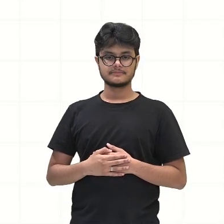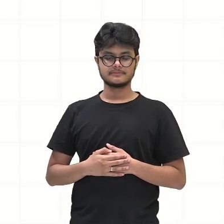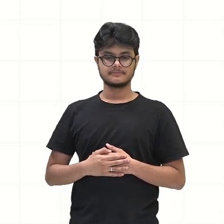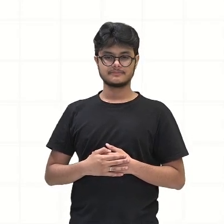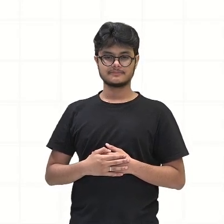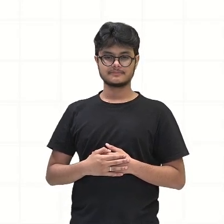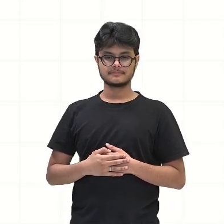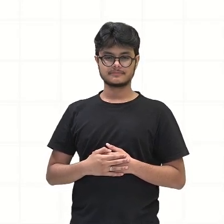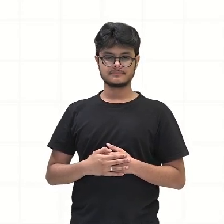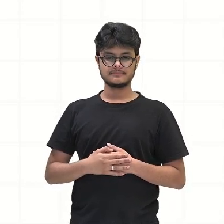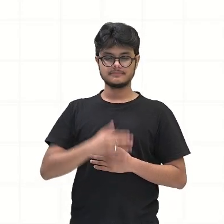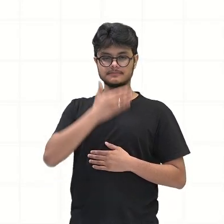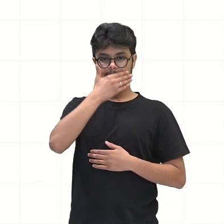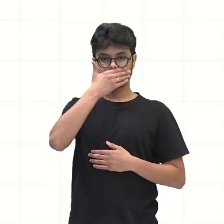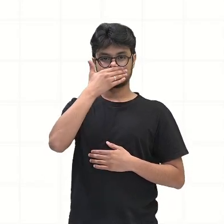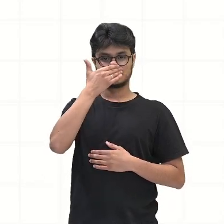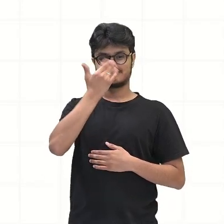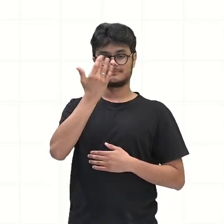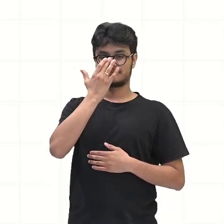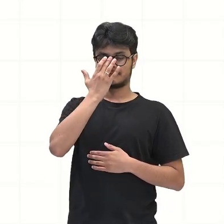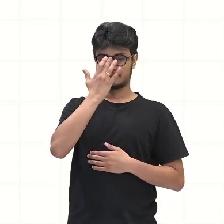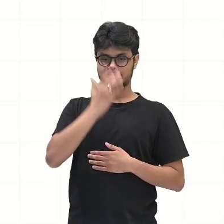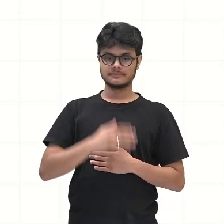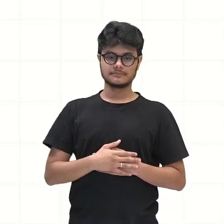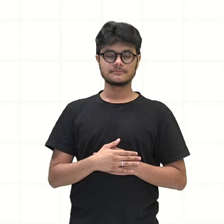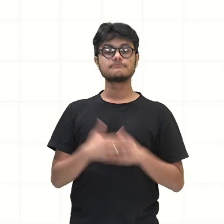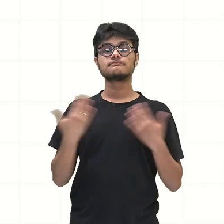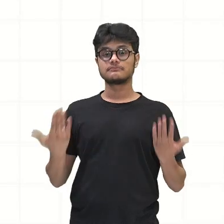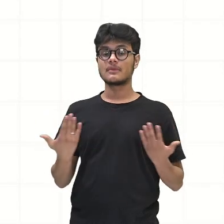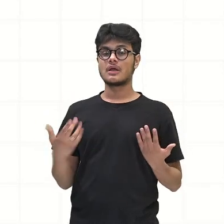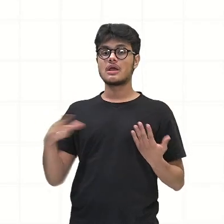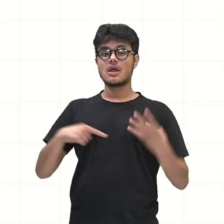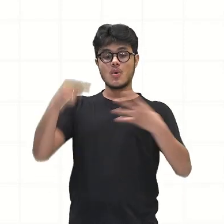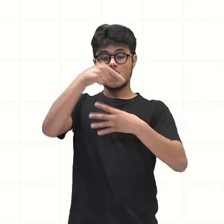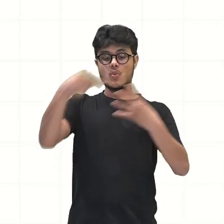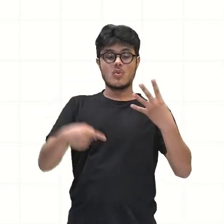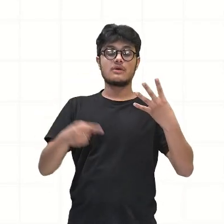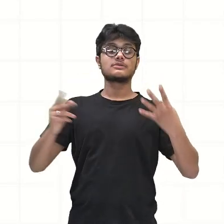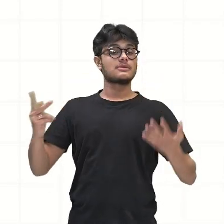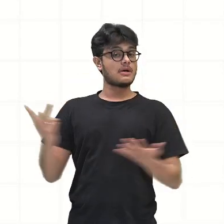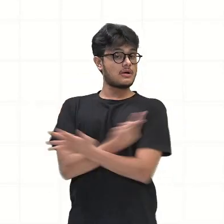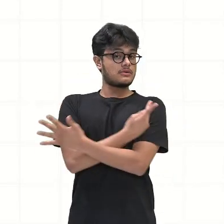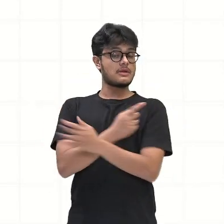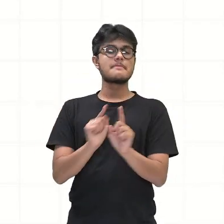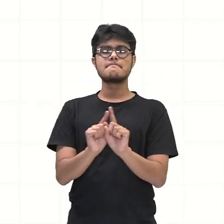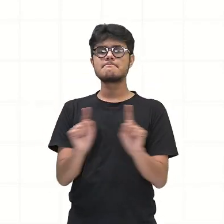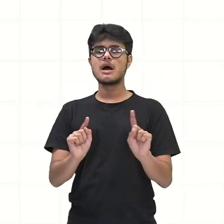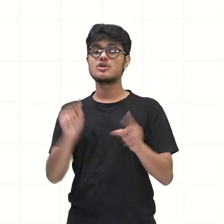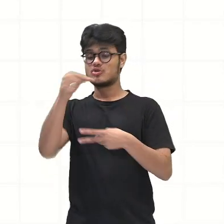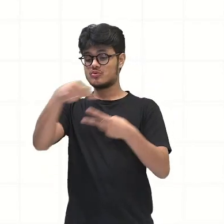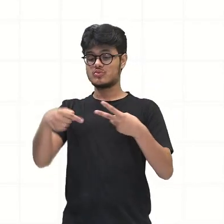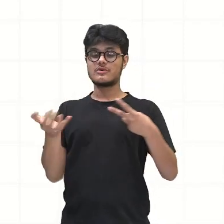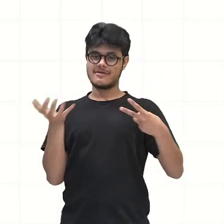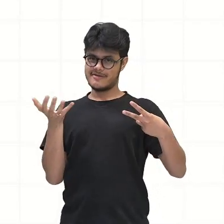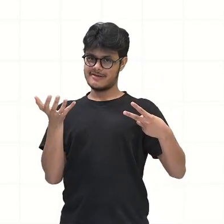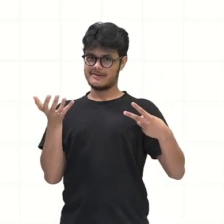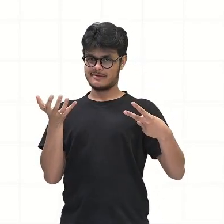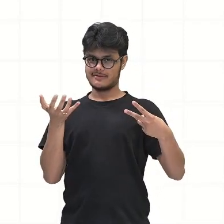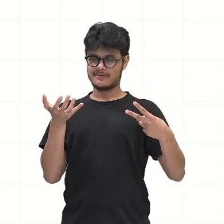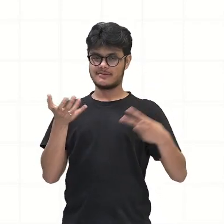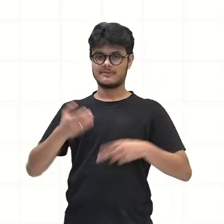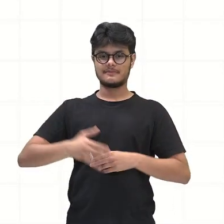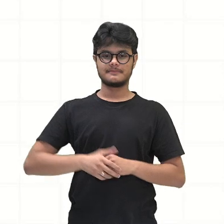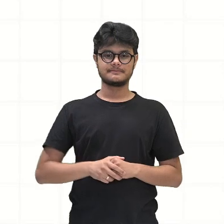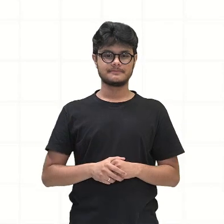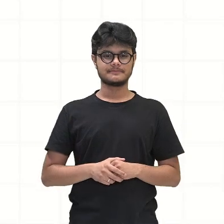de acontecer, mas somente 2 entram aí no meu evento. Então, a probabilidade do evento C